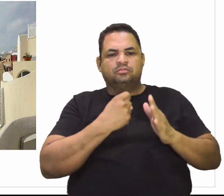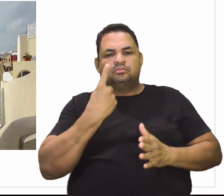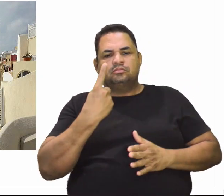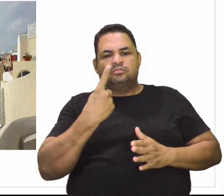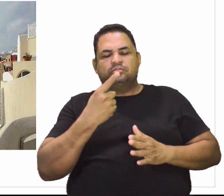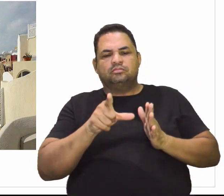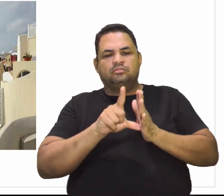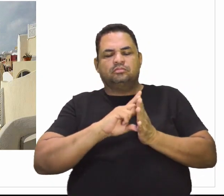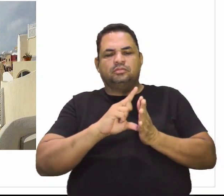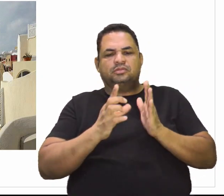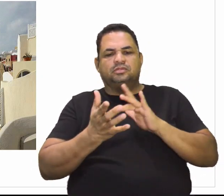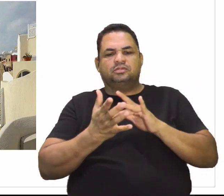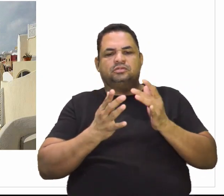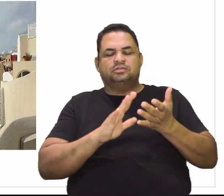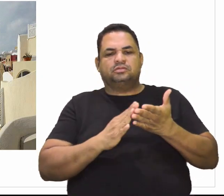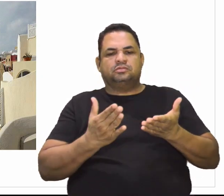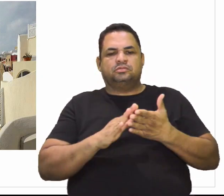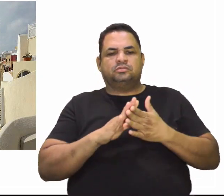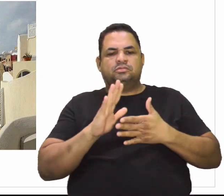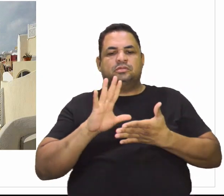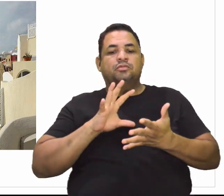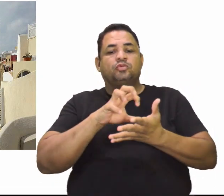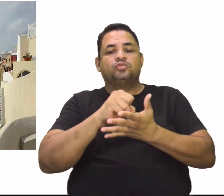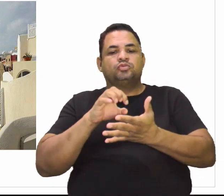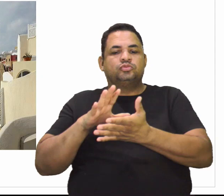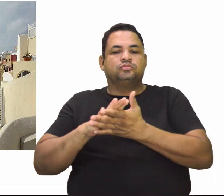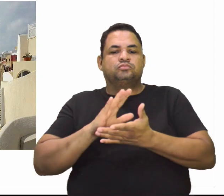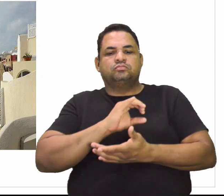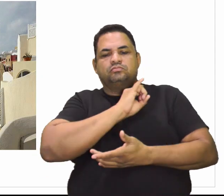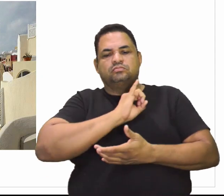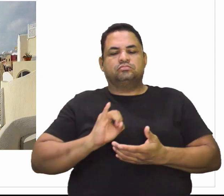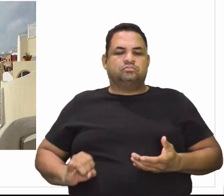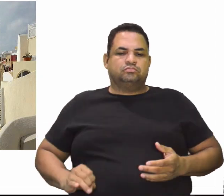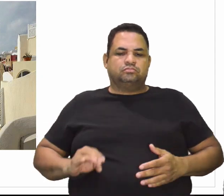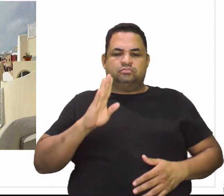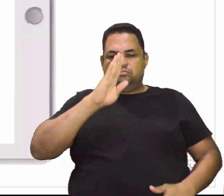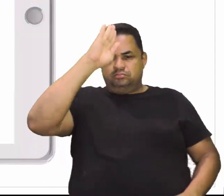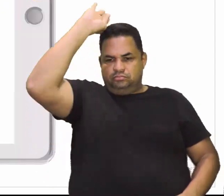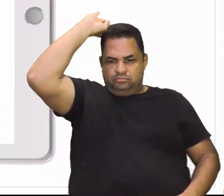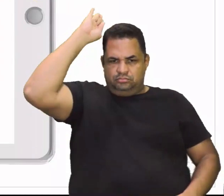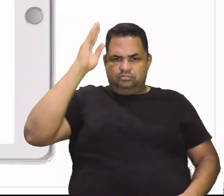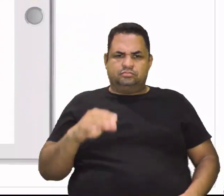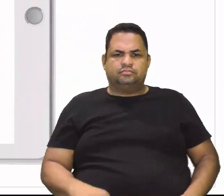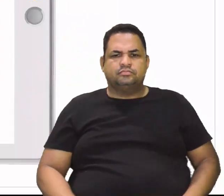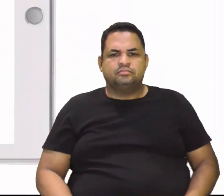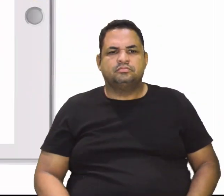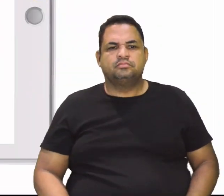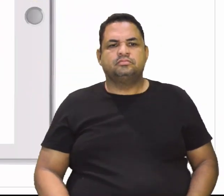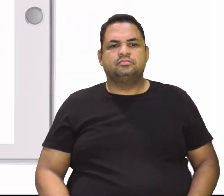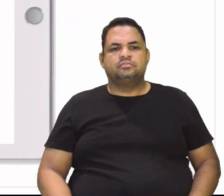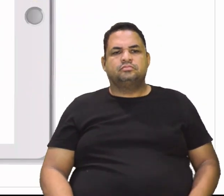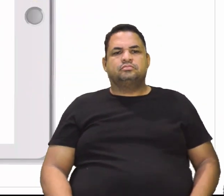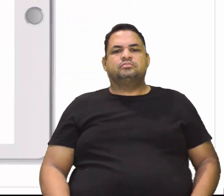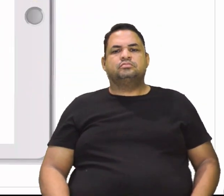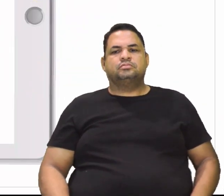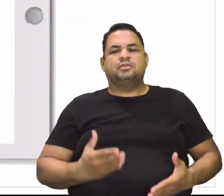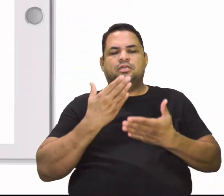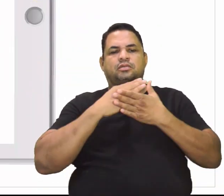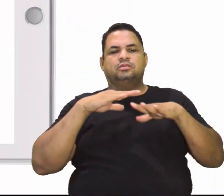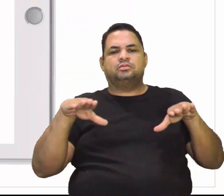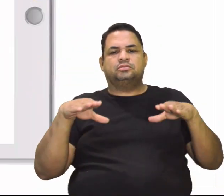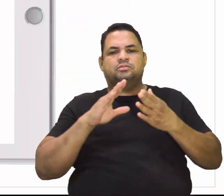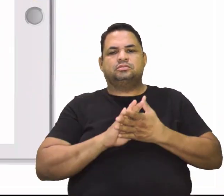a.C., até depois ela ser conquistada pelo Império Romano. Ela vai ser conquistada com o Império Romano e acaba